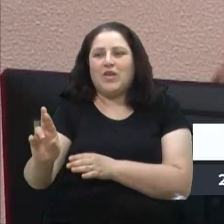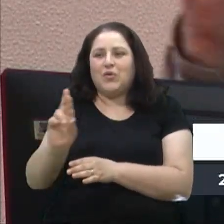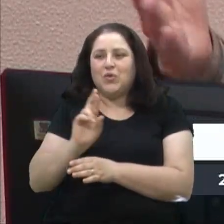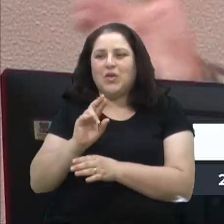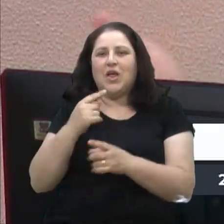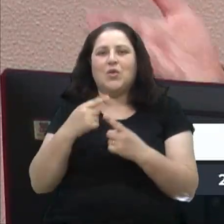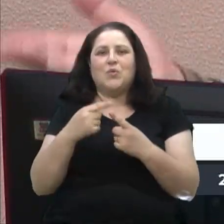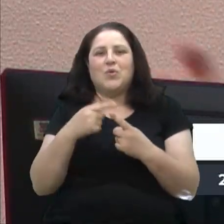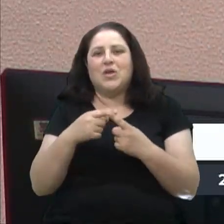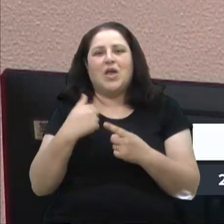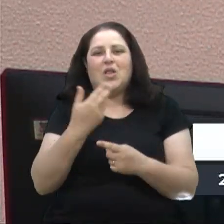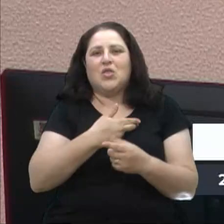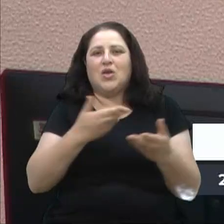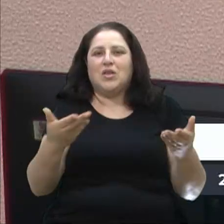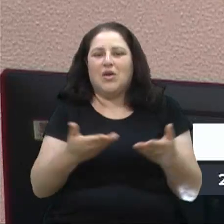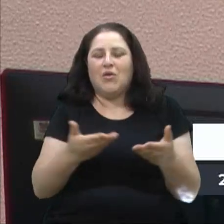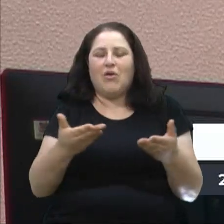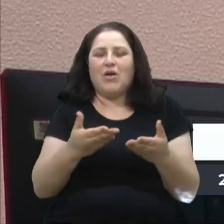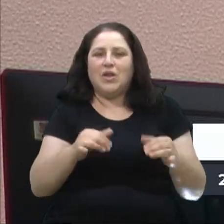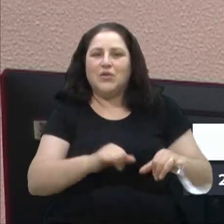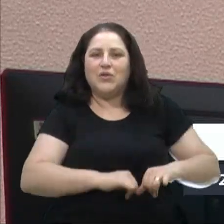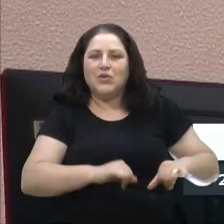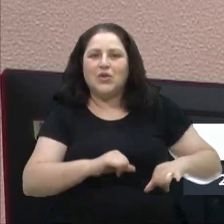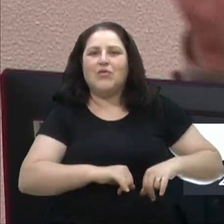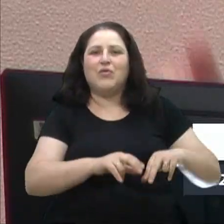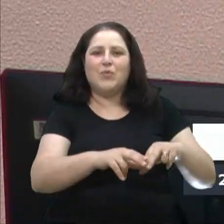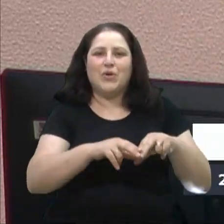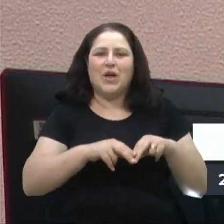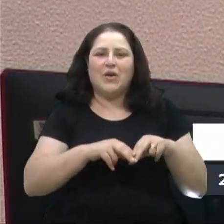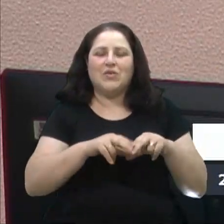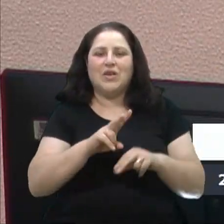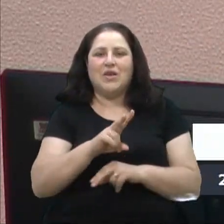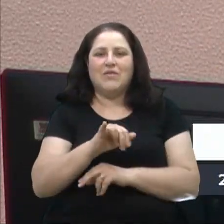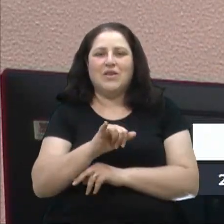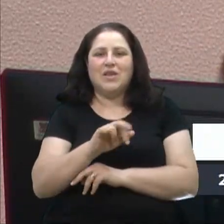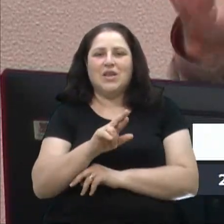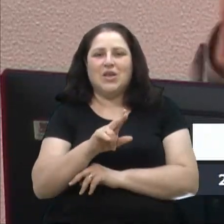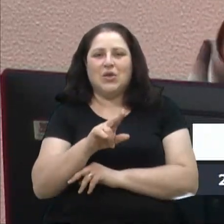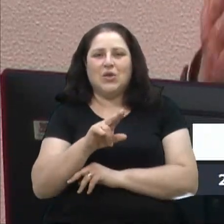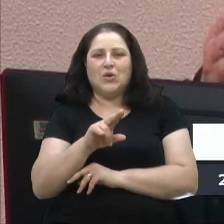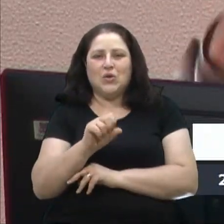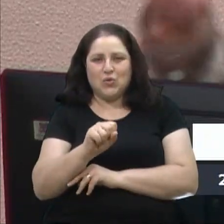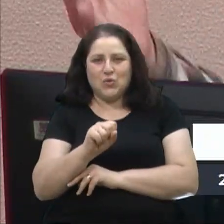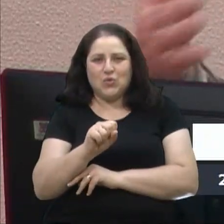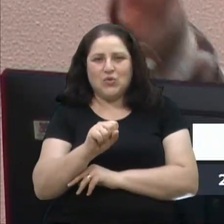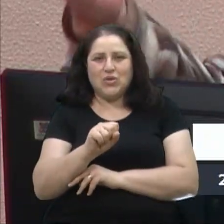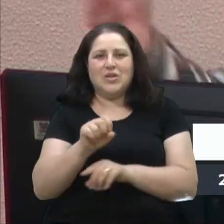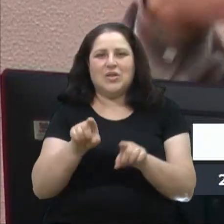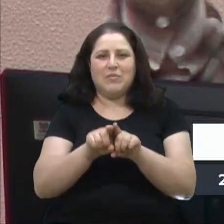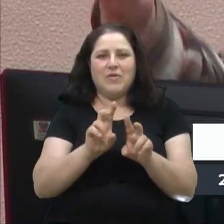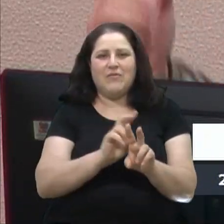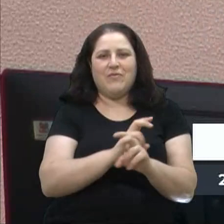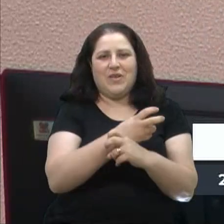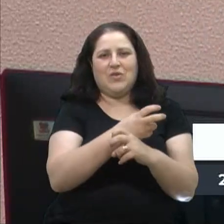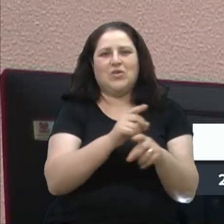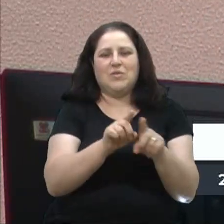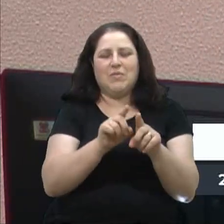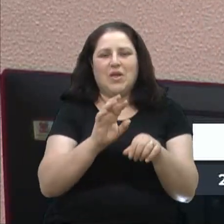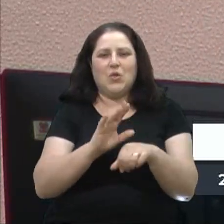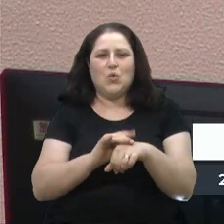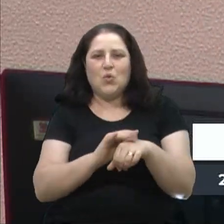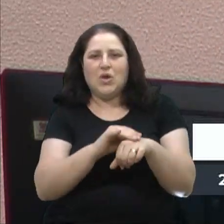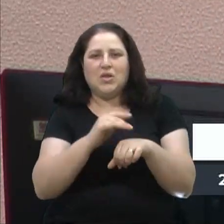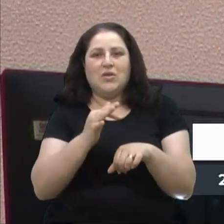atualmente vírus aí desconhecidos e doenças sem ter uma noção do que pode causar